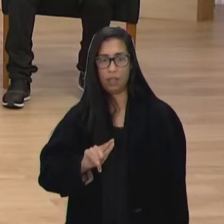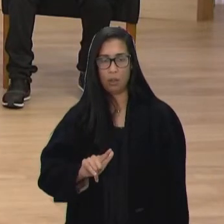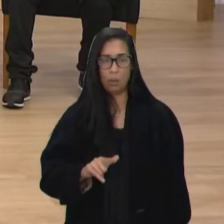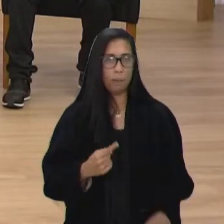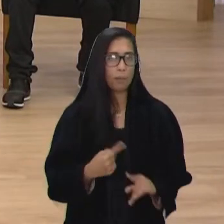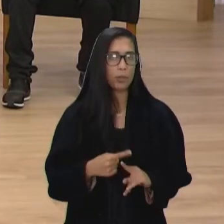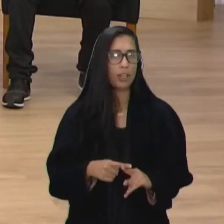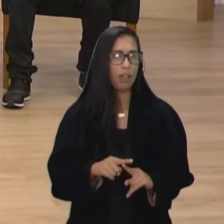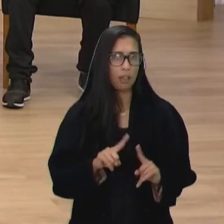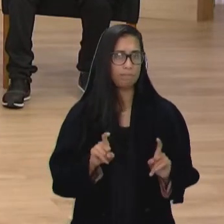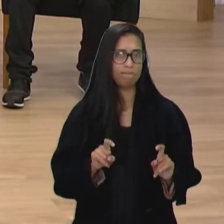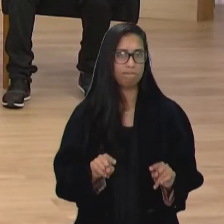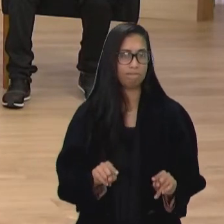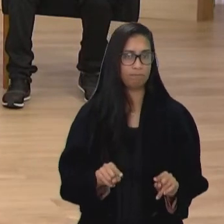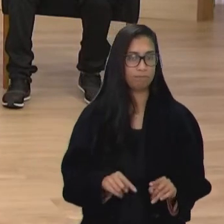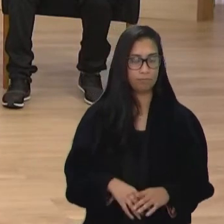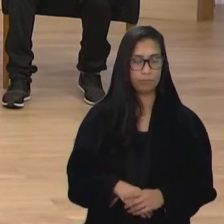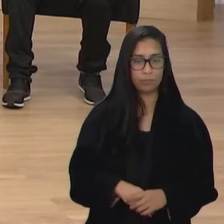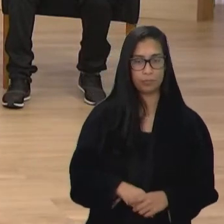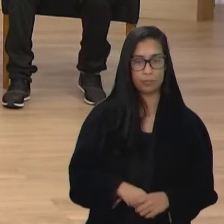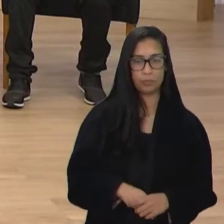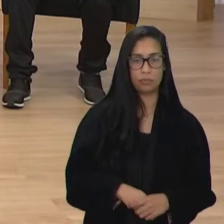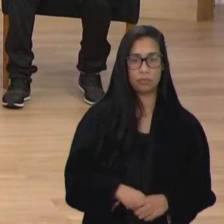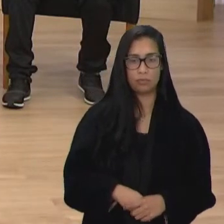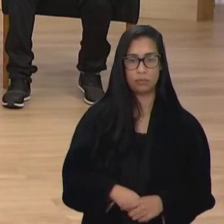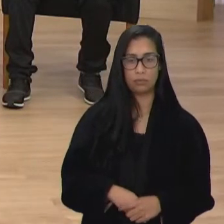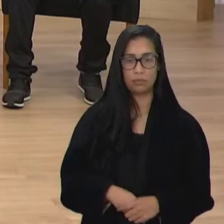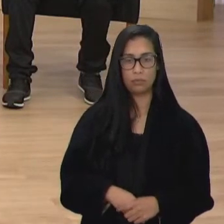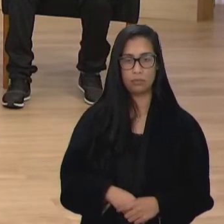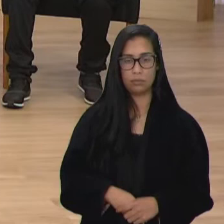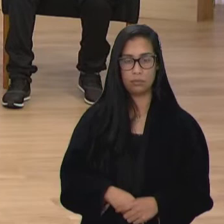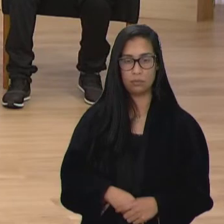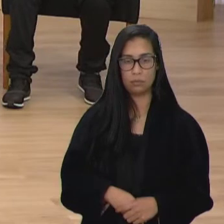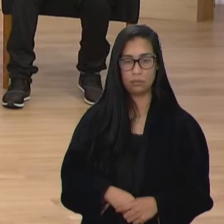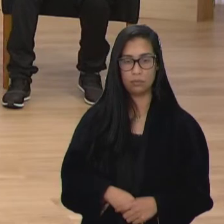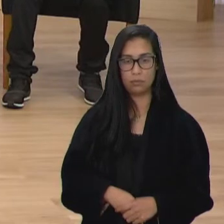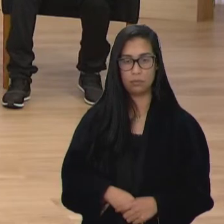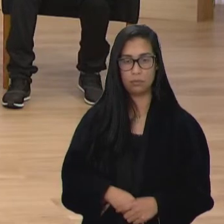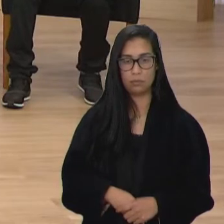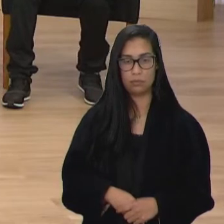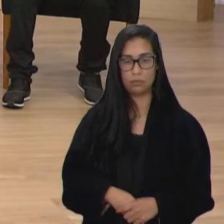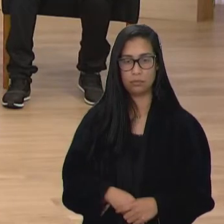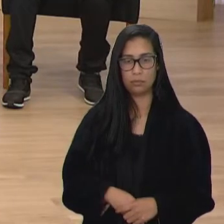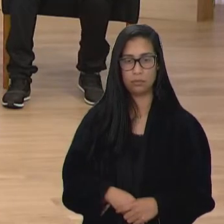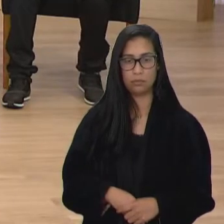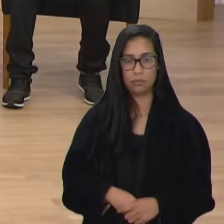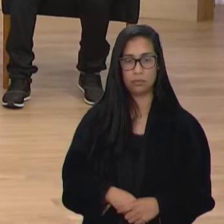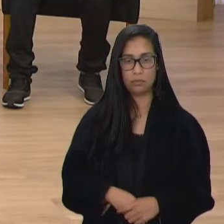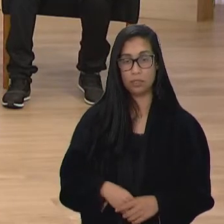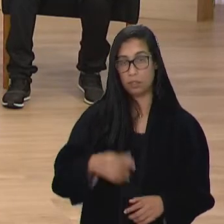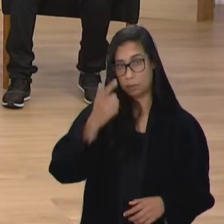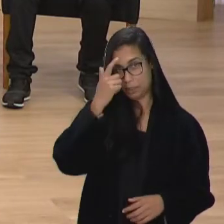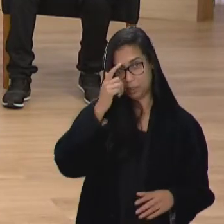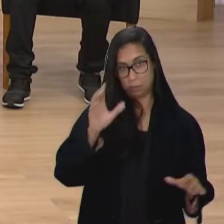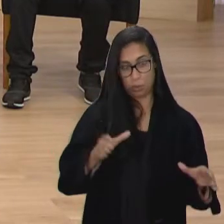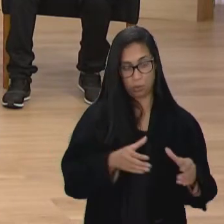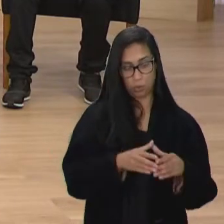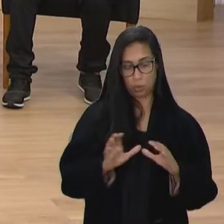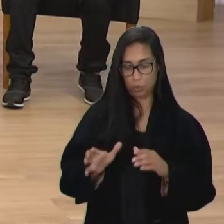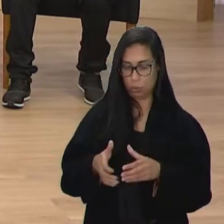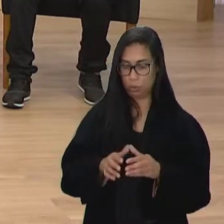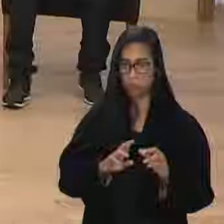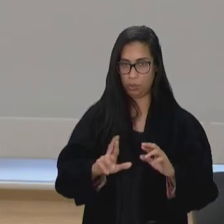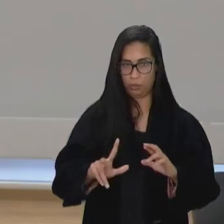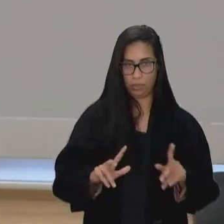Por quê? Por que o período medieval? Quando no início a gente pensou fazer cada um grupo, e a gente foi pensando